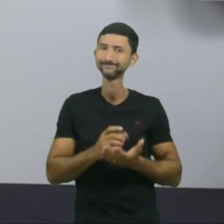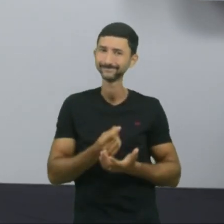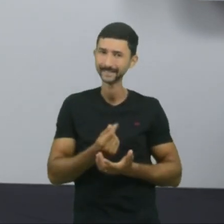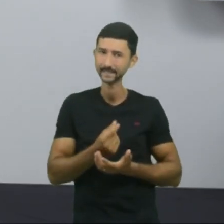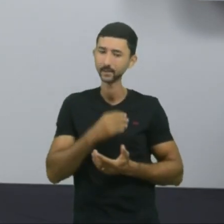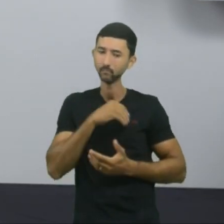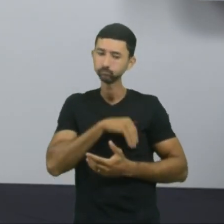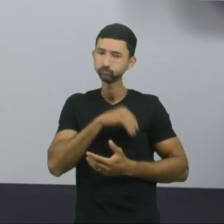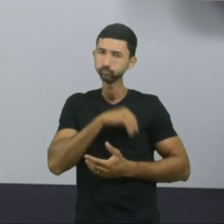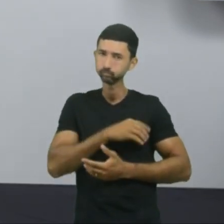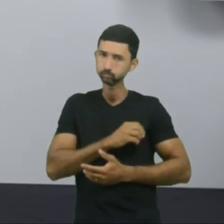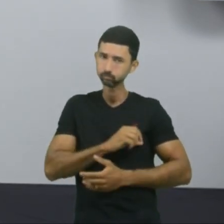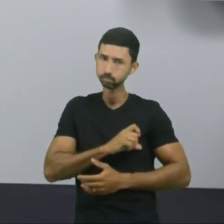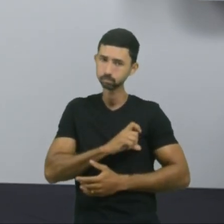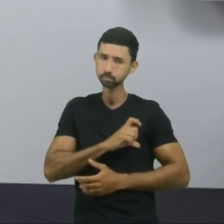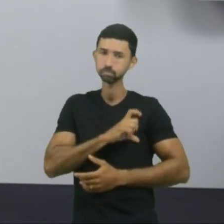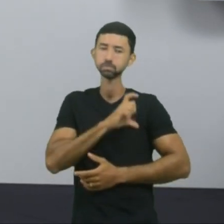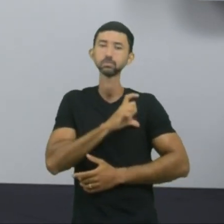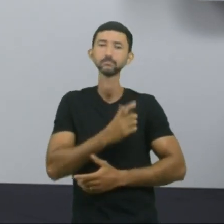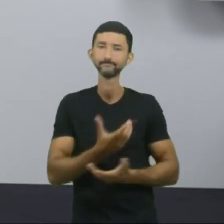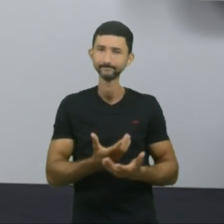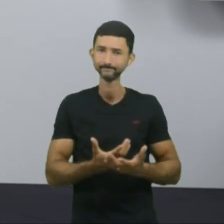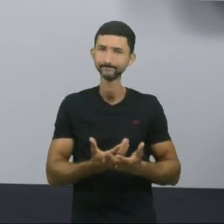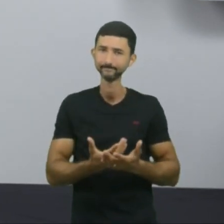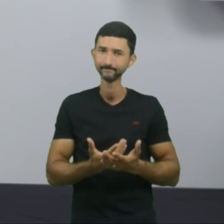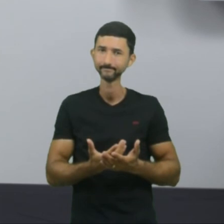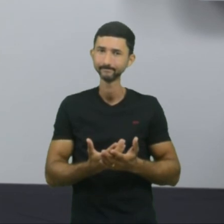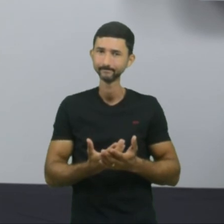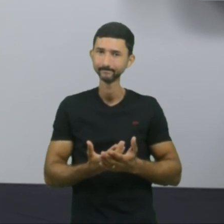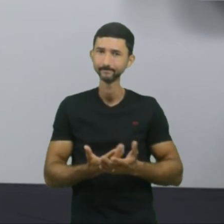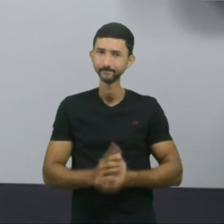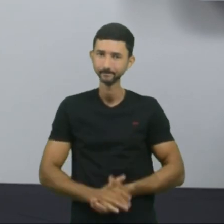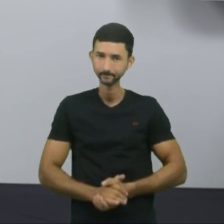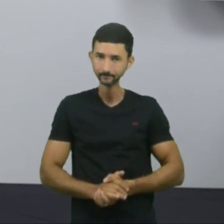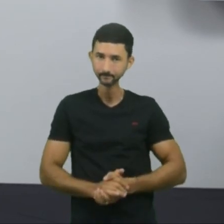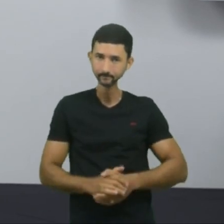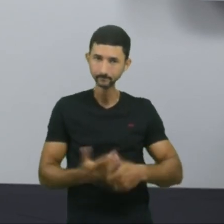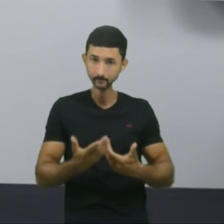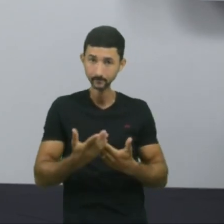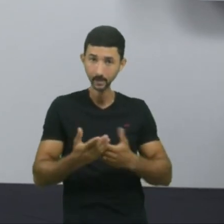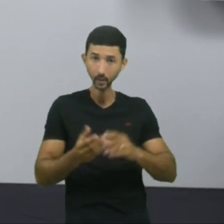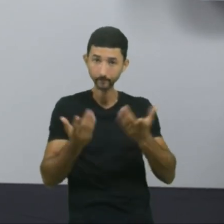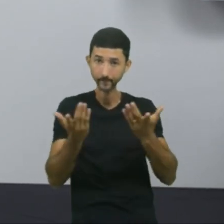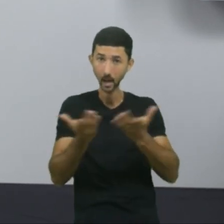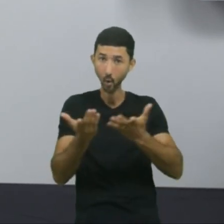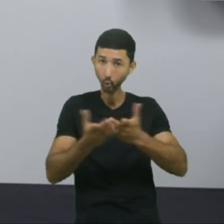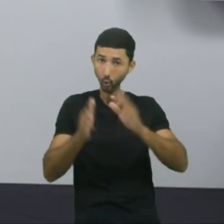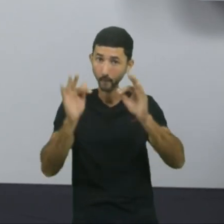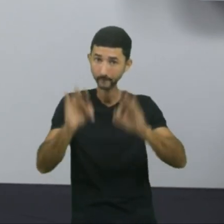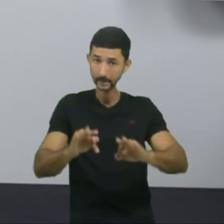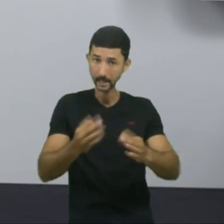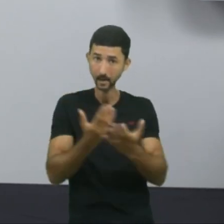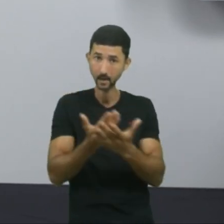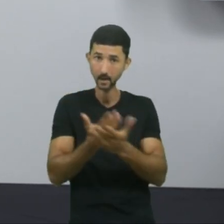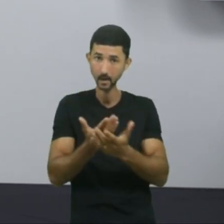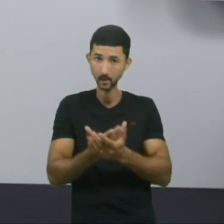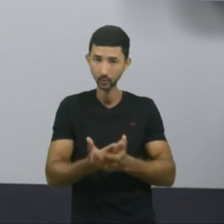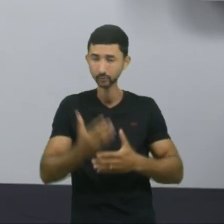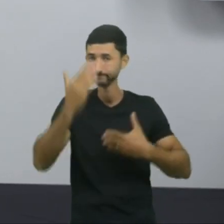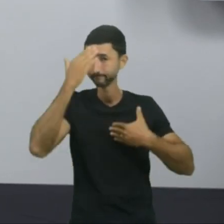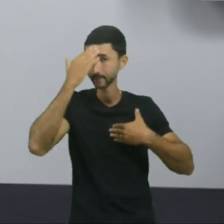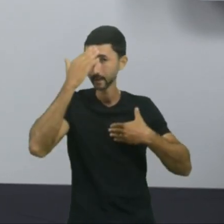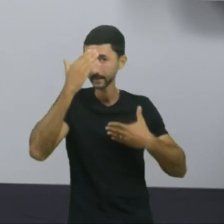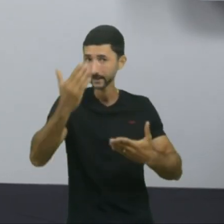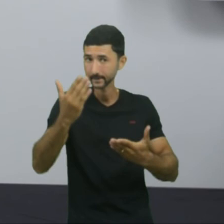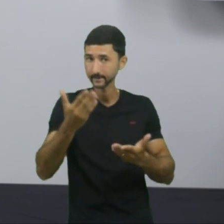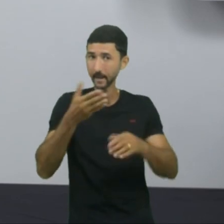Um valor para emergência ou um valor para realizar um sonho. Com essa situação, eu encerro a aula de hoje, agradecendo a